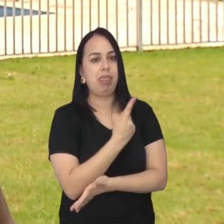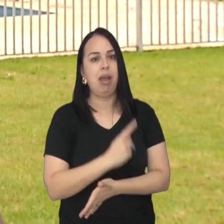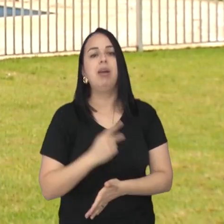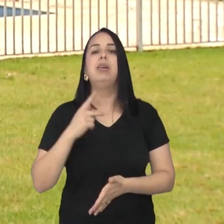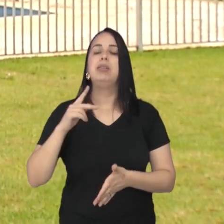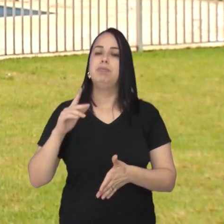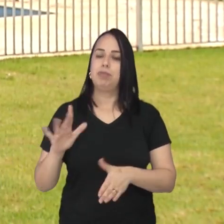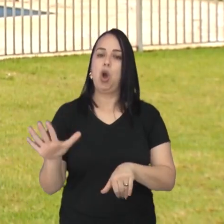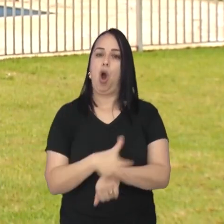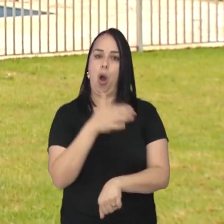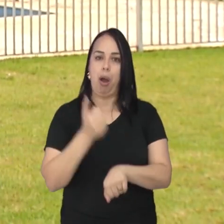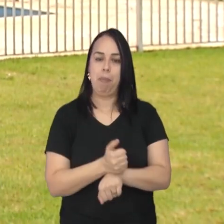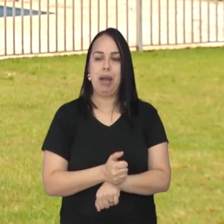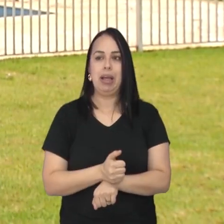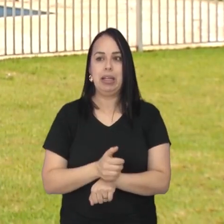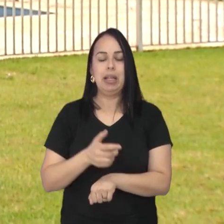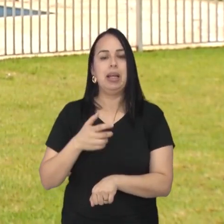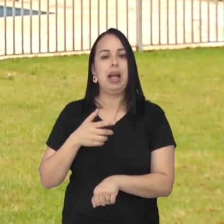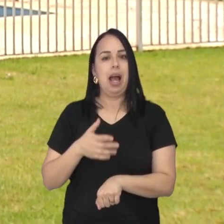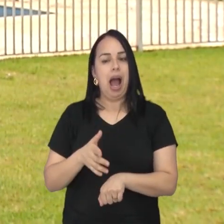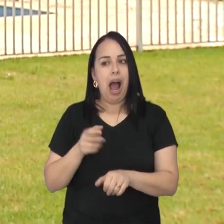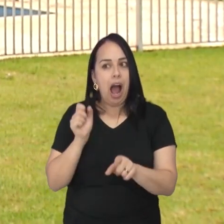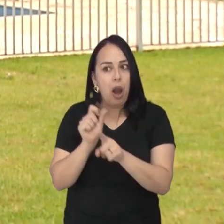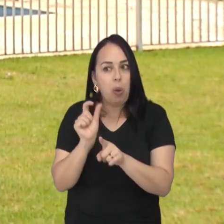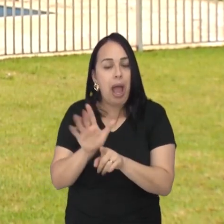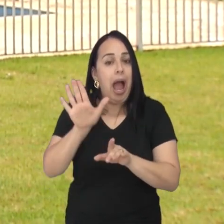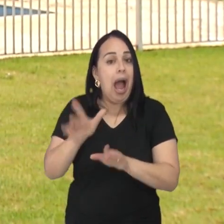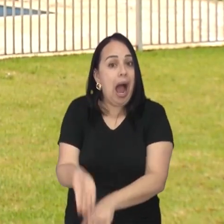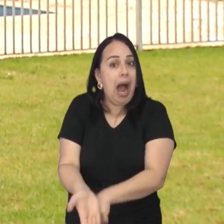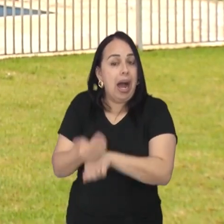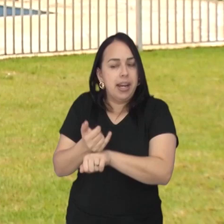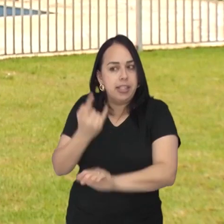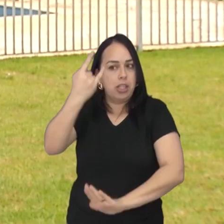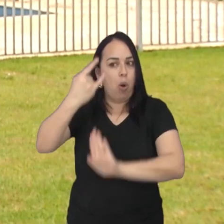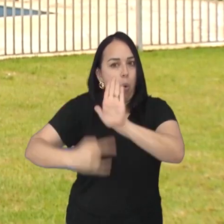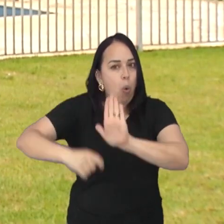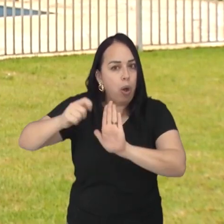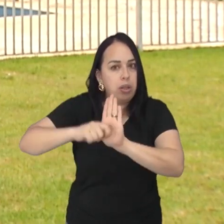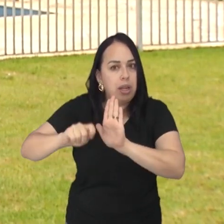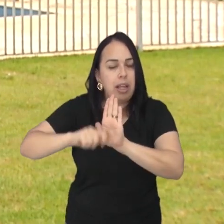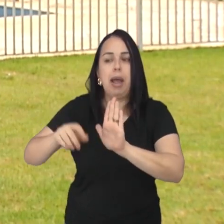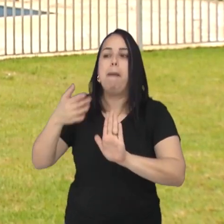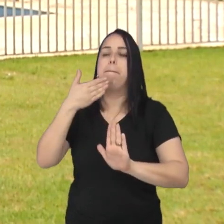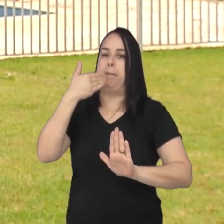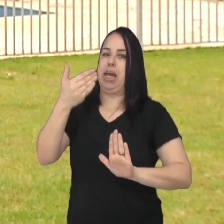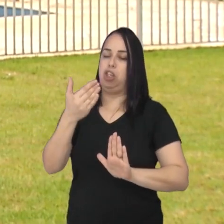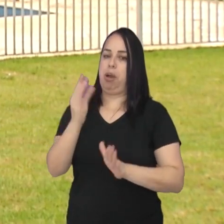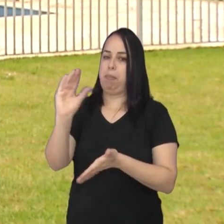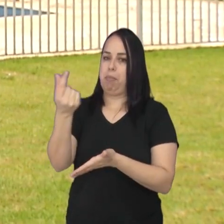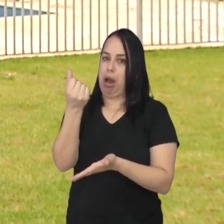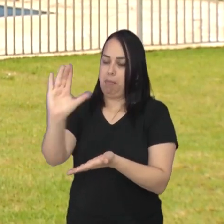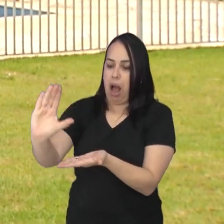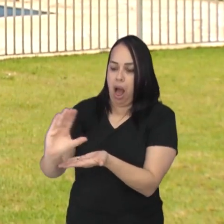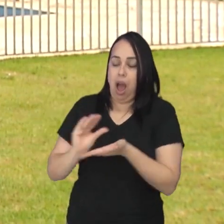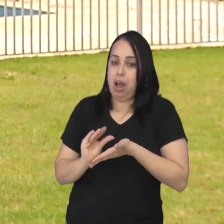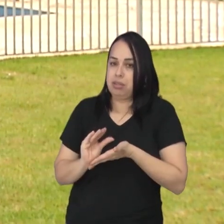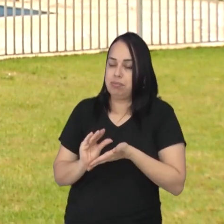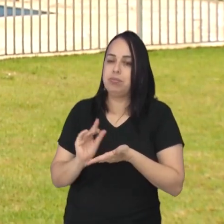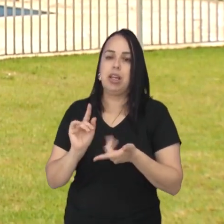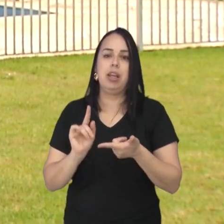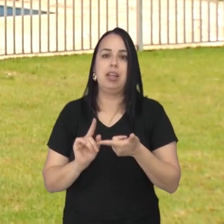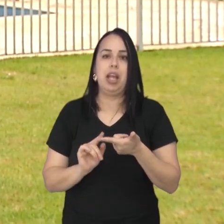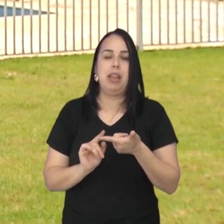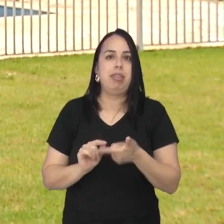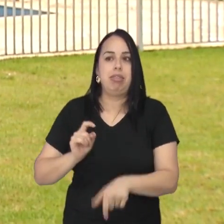situações, agora a gente se preserva. Antes de alugar, a gente faz um contrato com a pessoa, a gente pede um sinal para